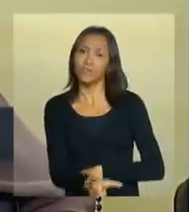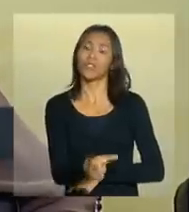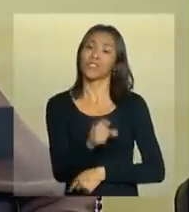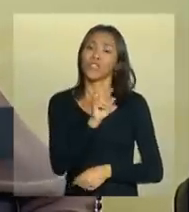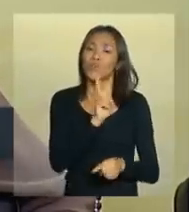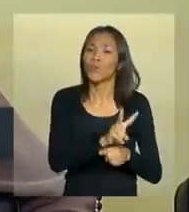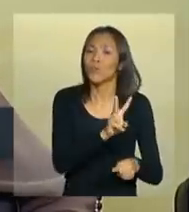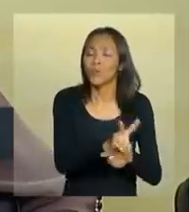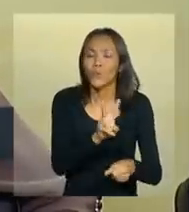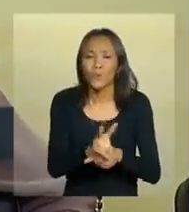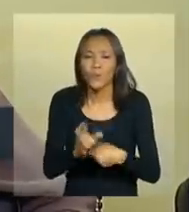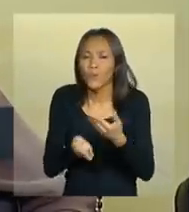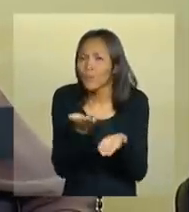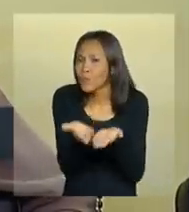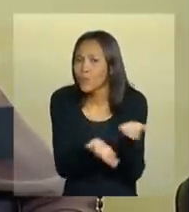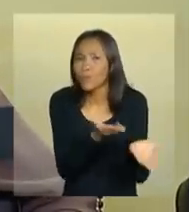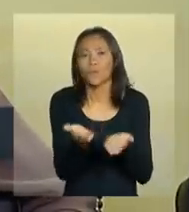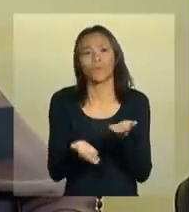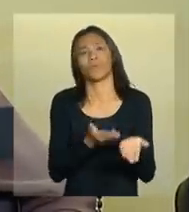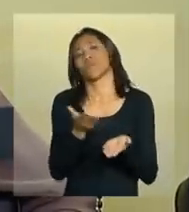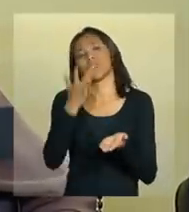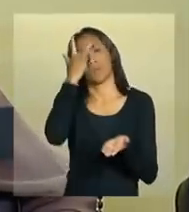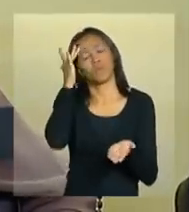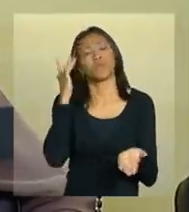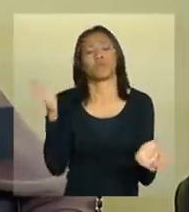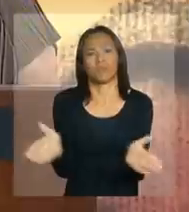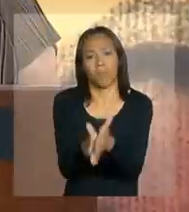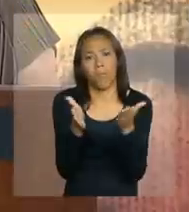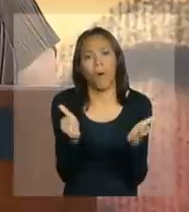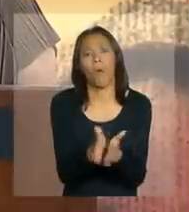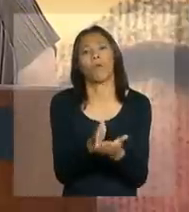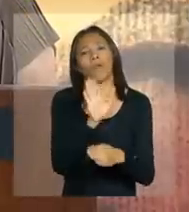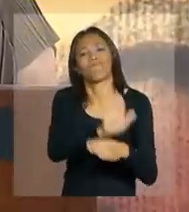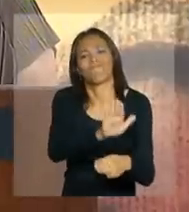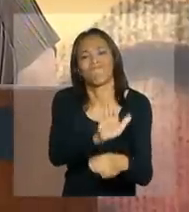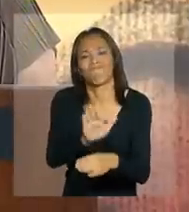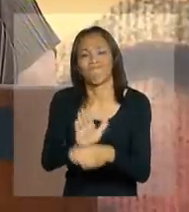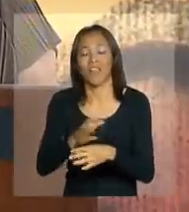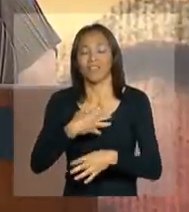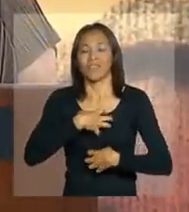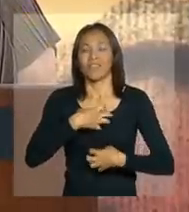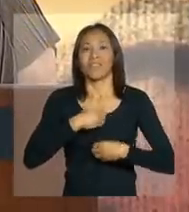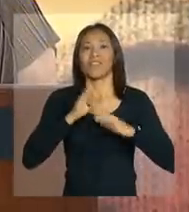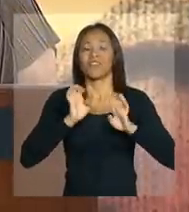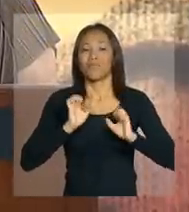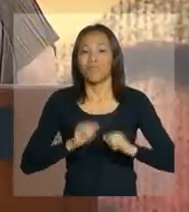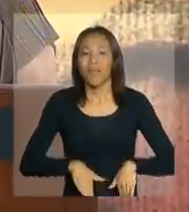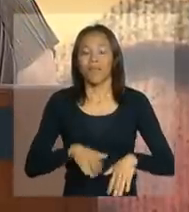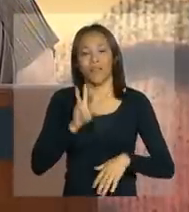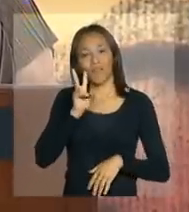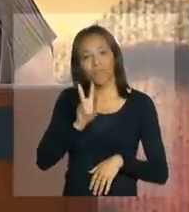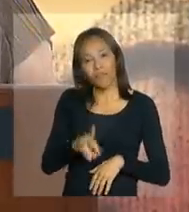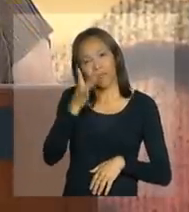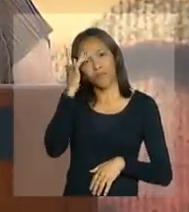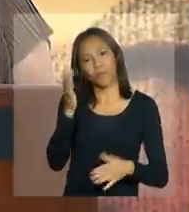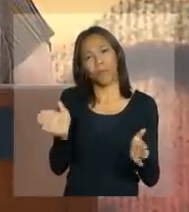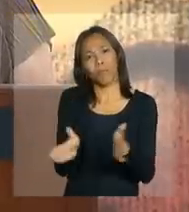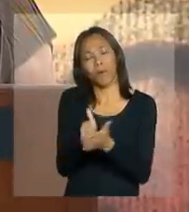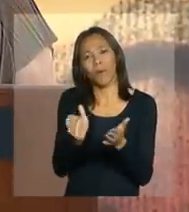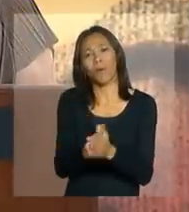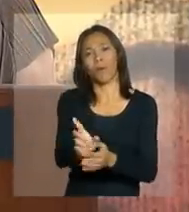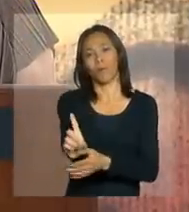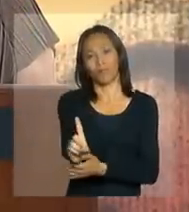cuida muito do do motivo das pessoas mais fraco ela sente feliz daquelas pessoas pobre chegar na